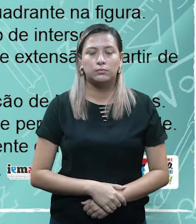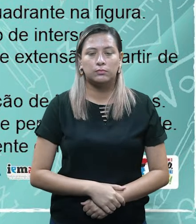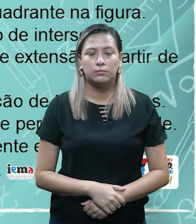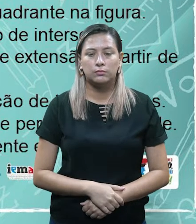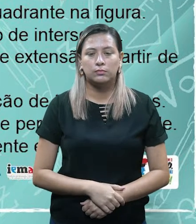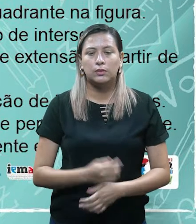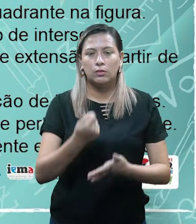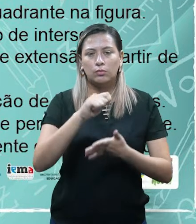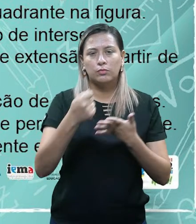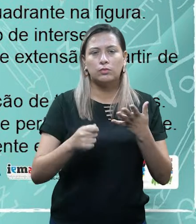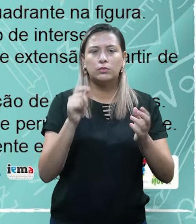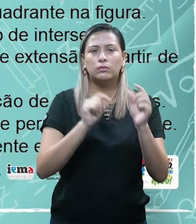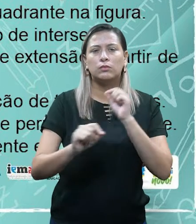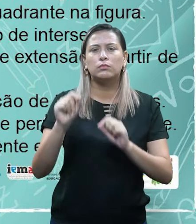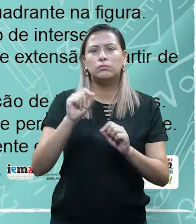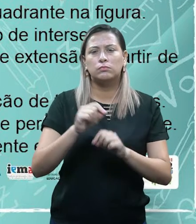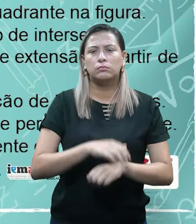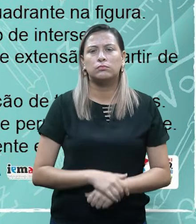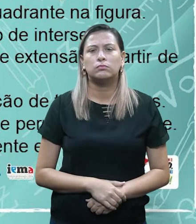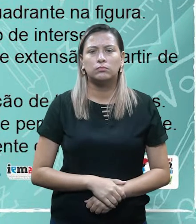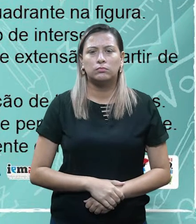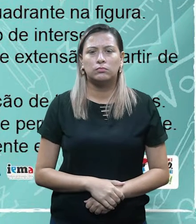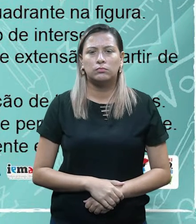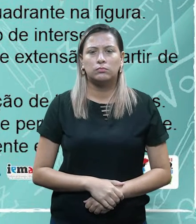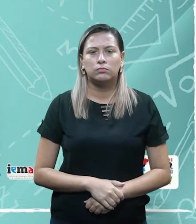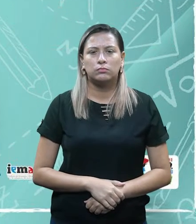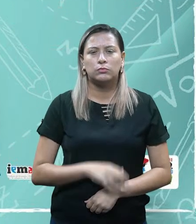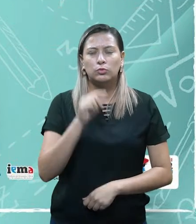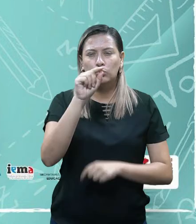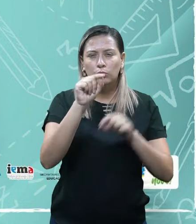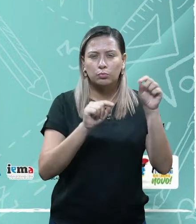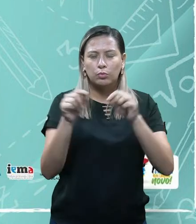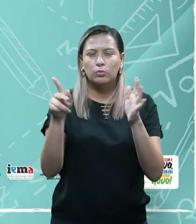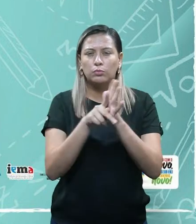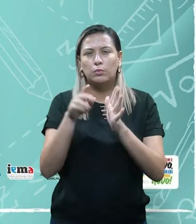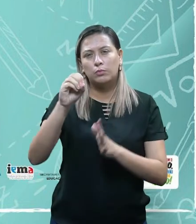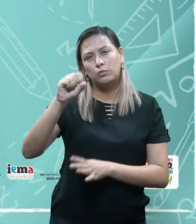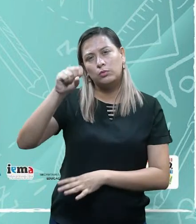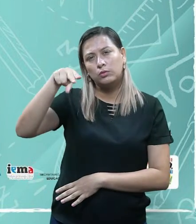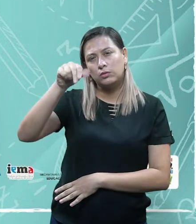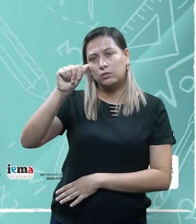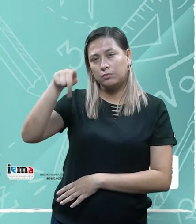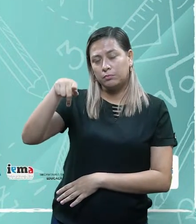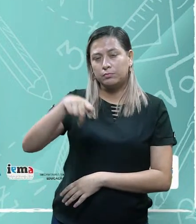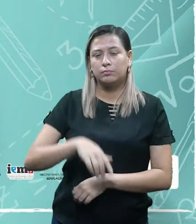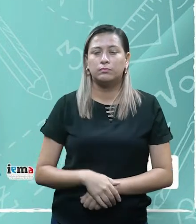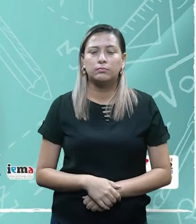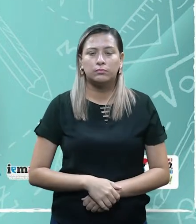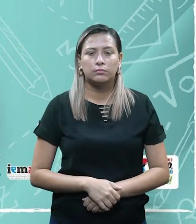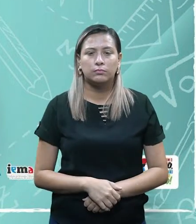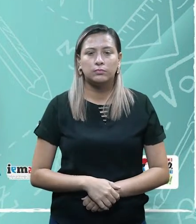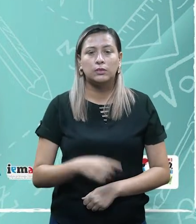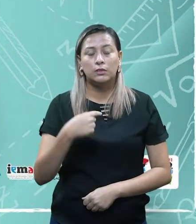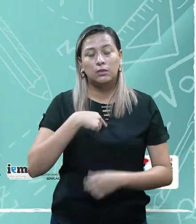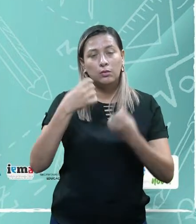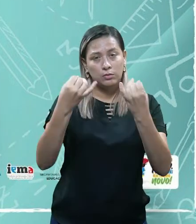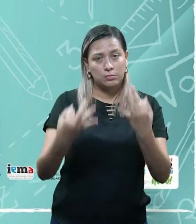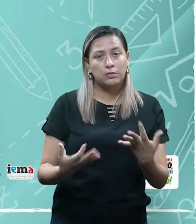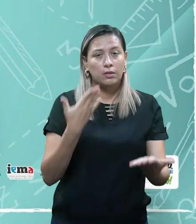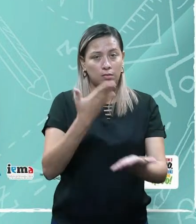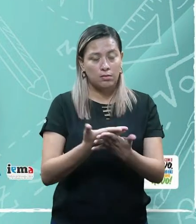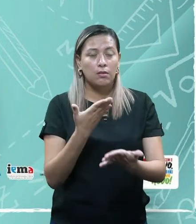configuração, que é as configurações dos pontos de OSNAP, tá? Isso aqui foi o que eu falei para vocês na nossa primeira aula, que